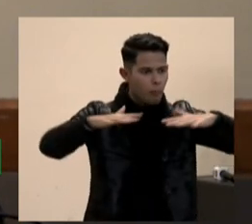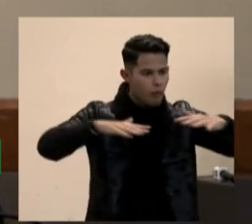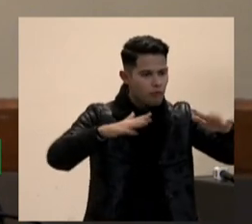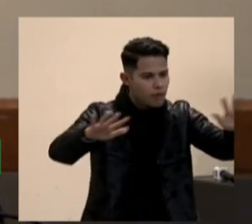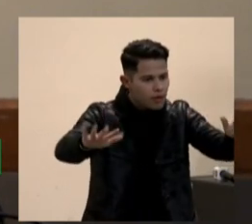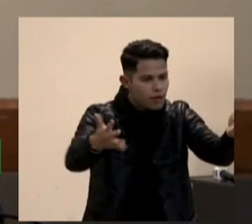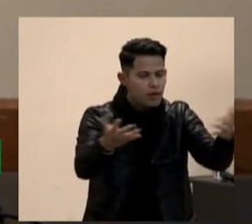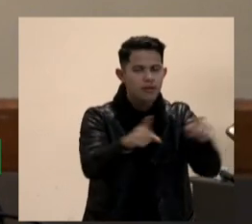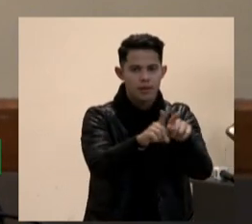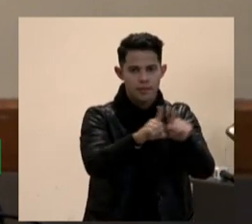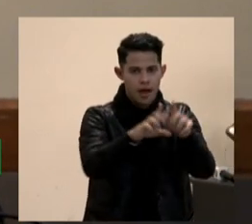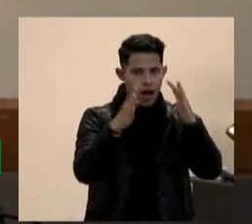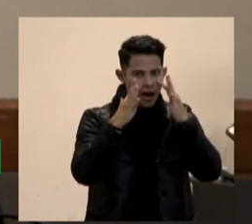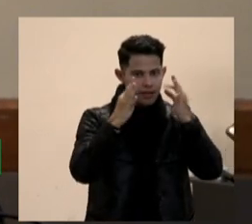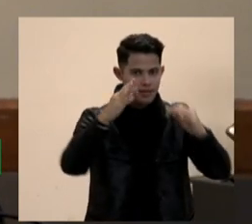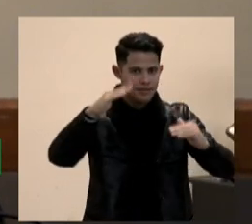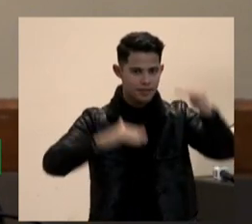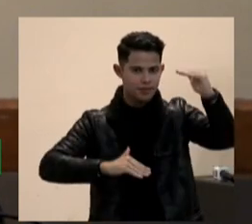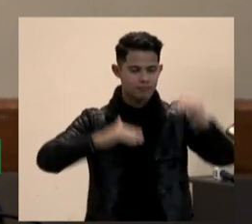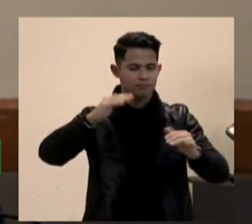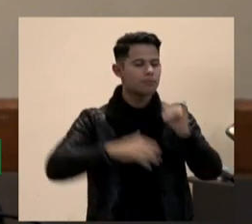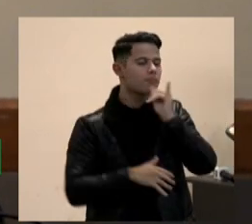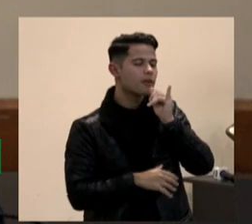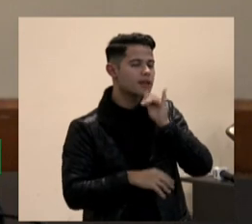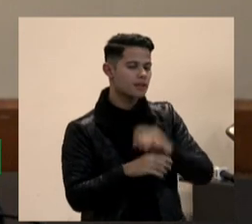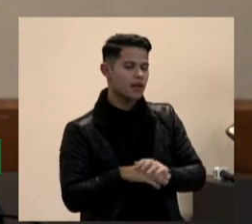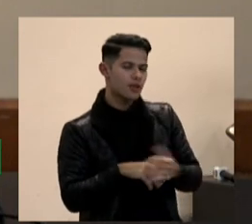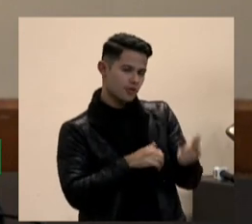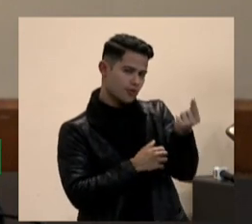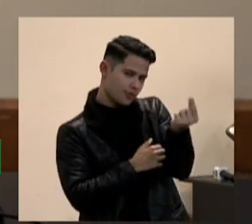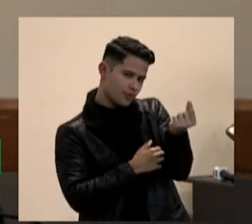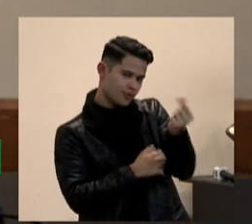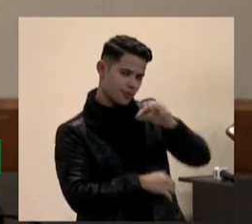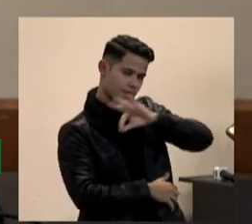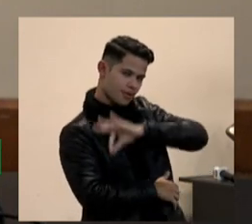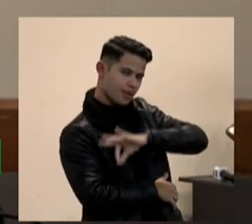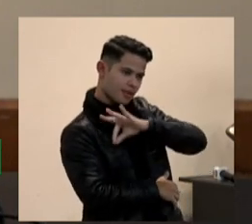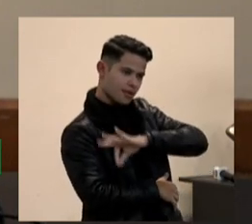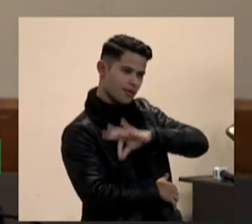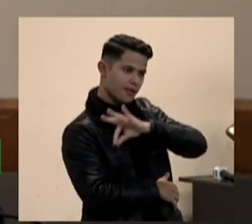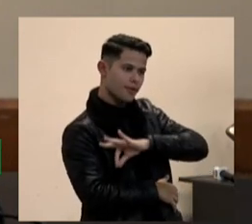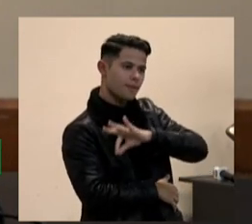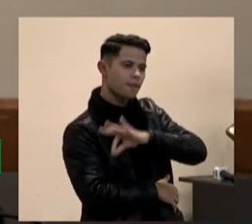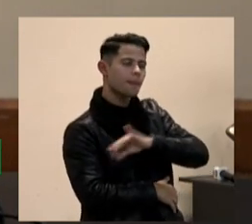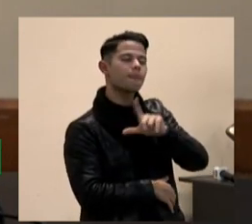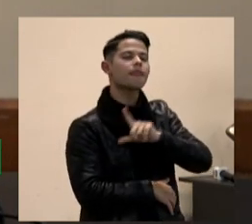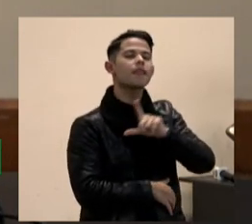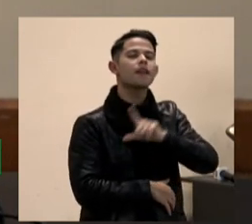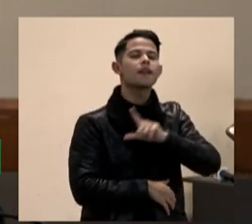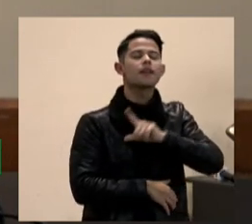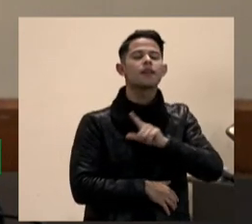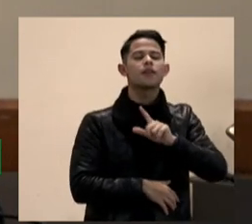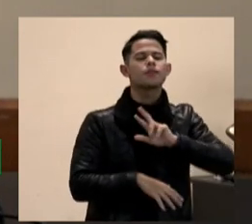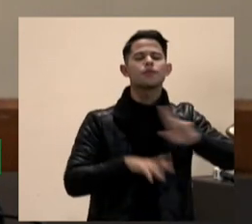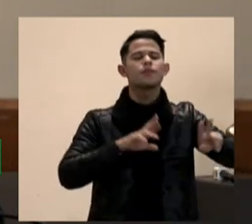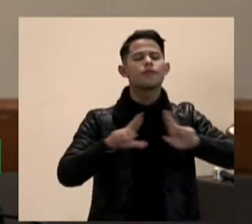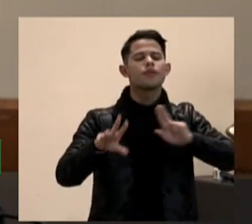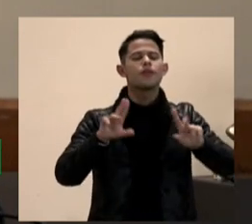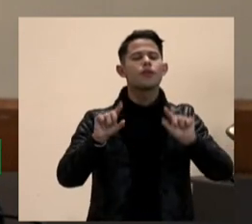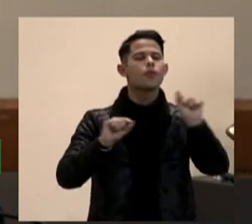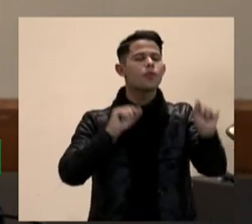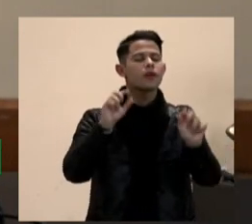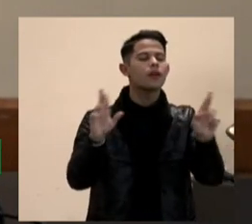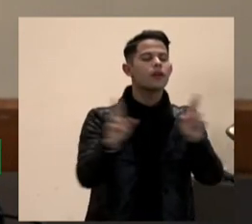a gente olha o fator renda, por exemplo, né, o que que a gente tem de diferença, né, em relação a